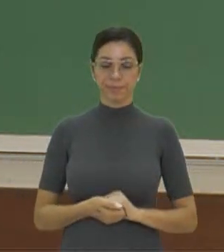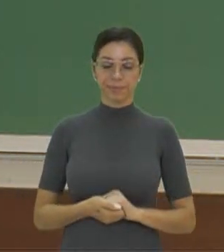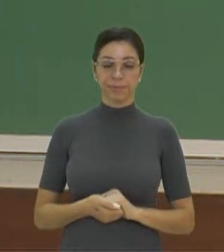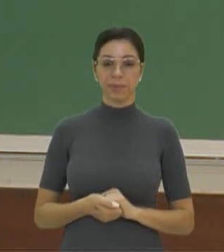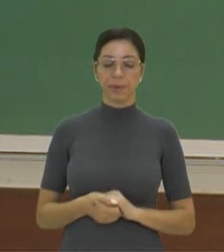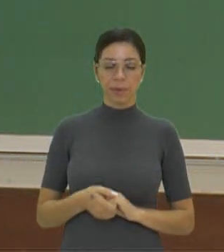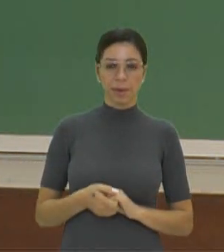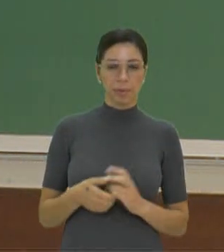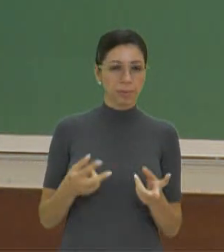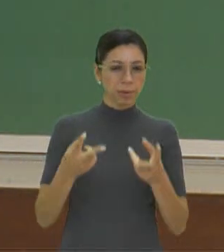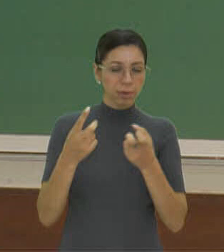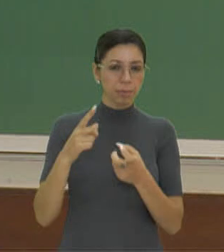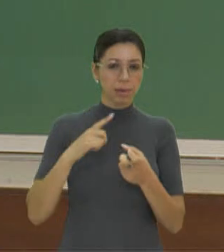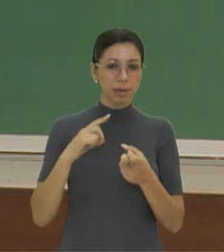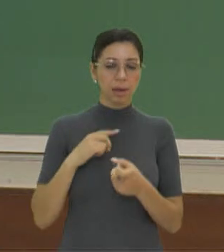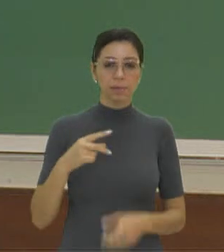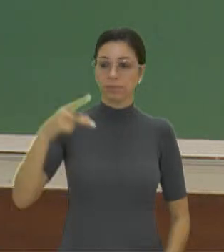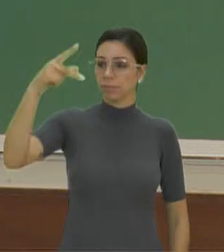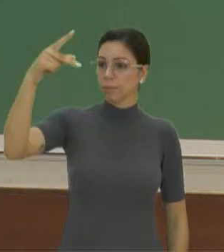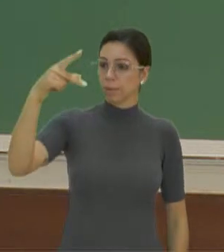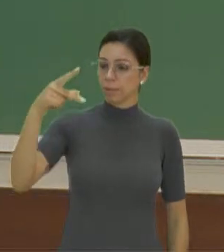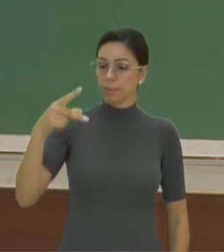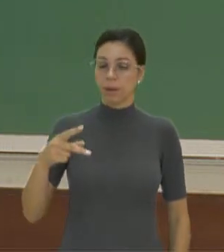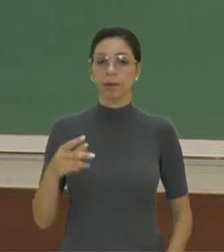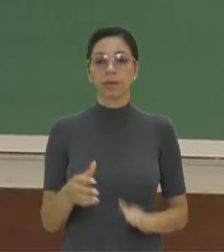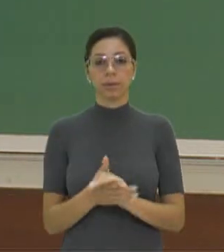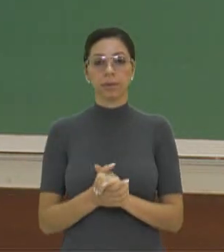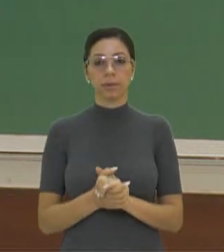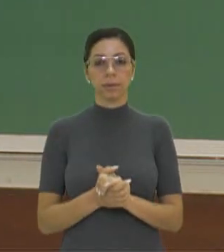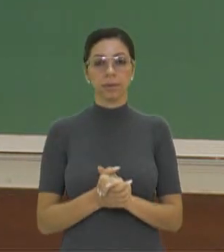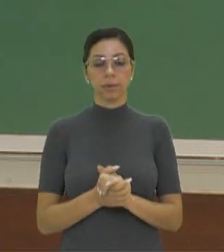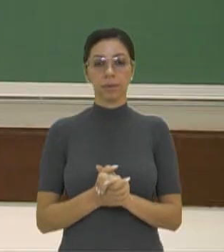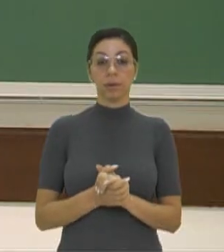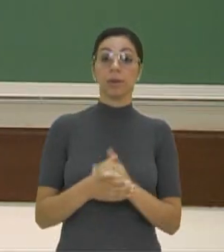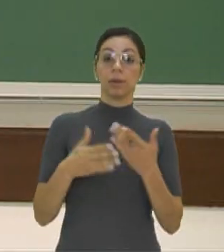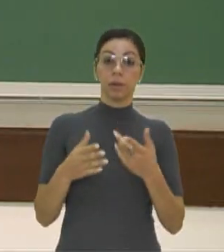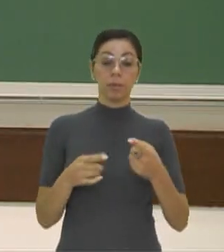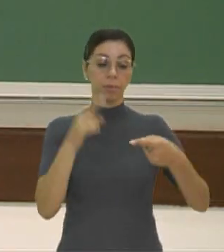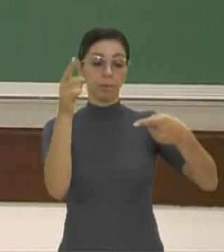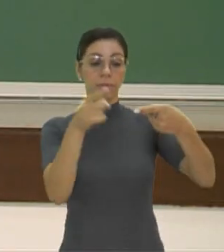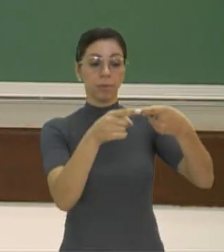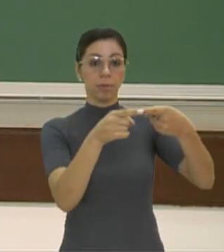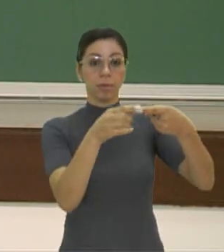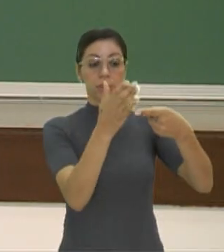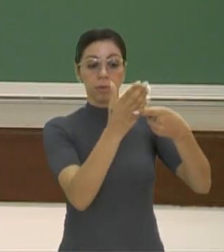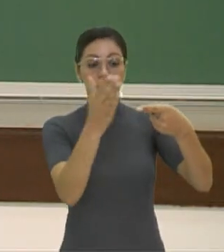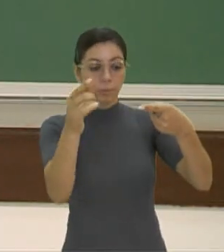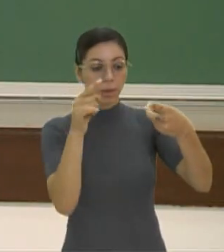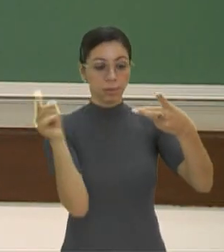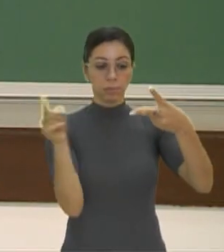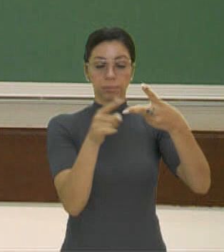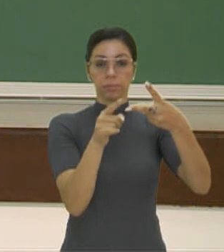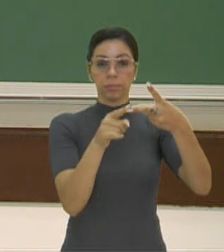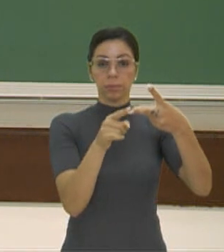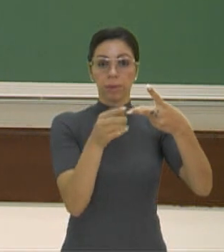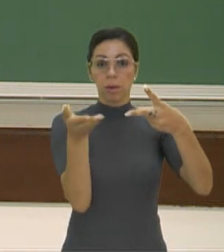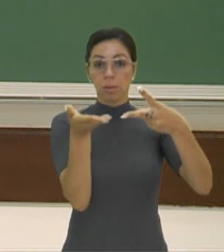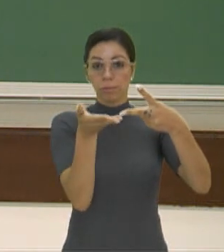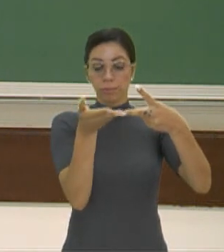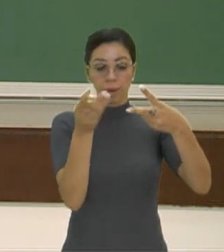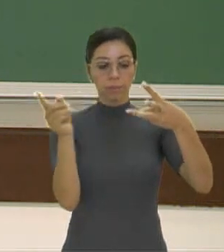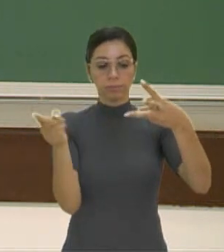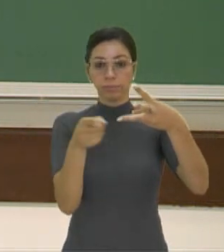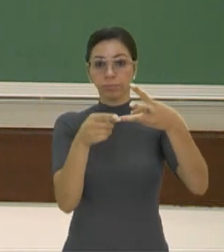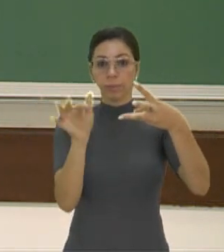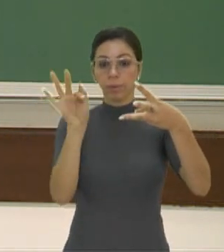do advérbio. No fim, no meio ou no início. Isso vai depender do advérbio que nós estamos falando,